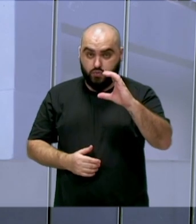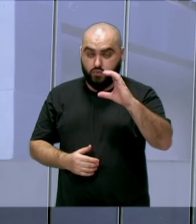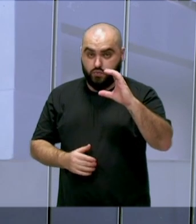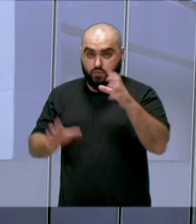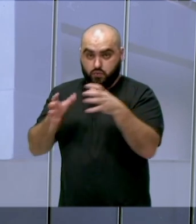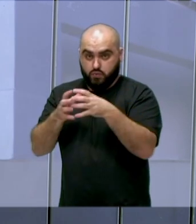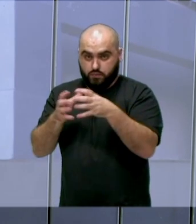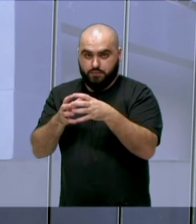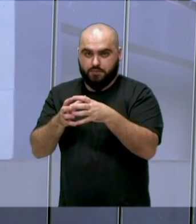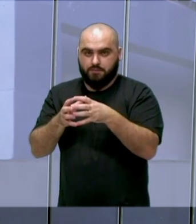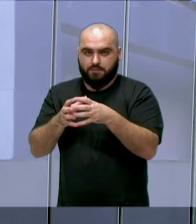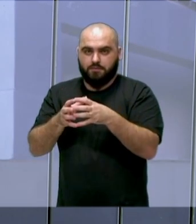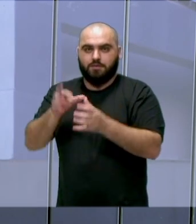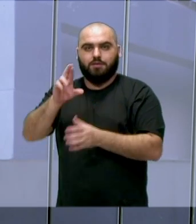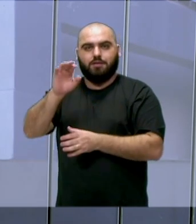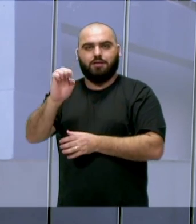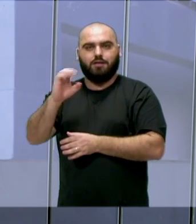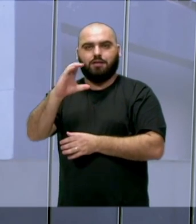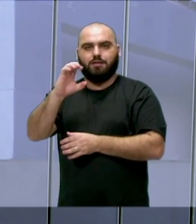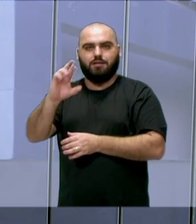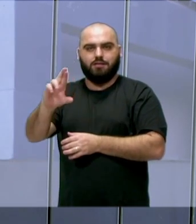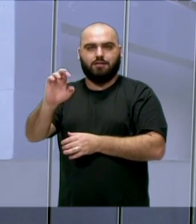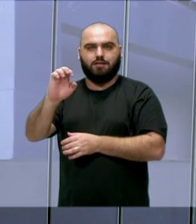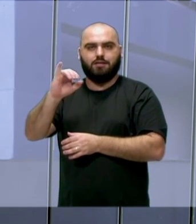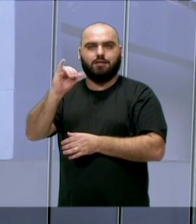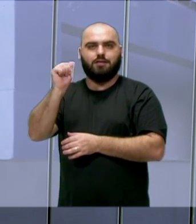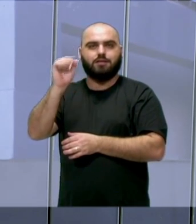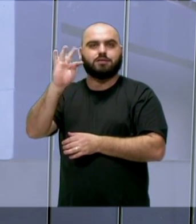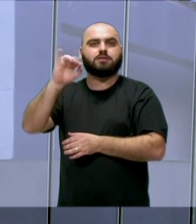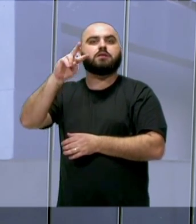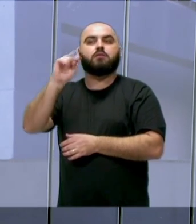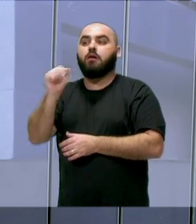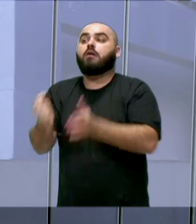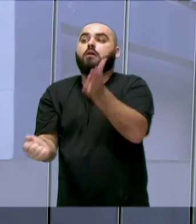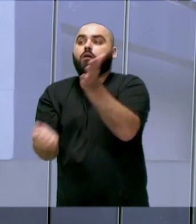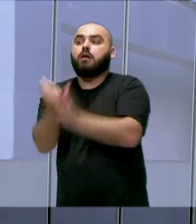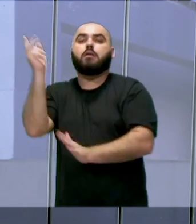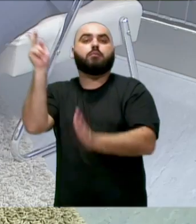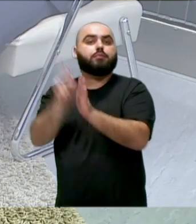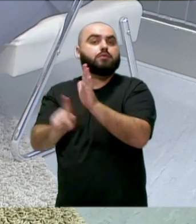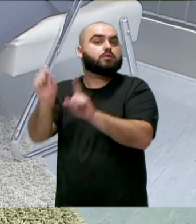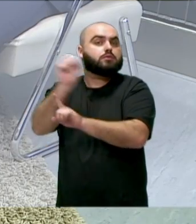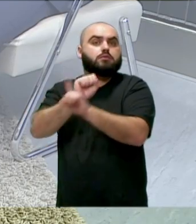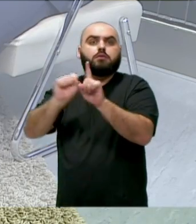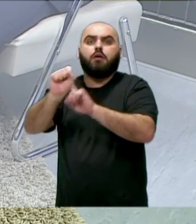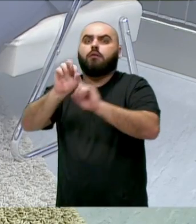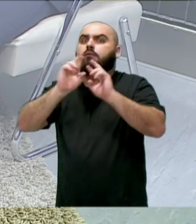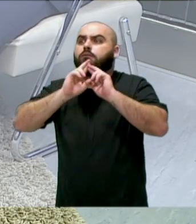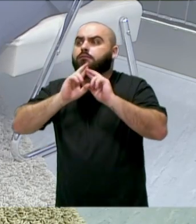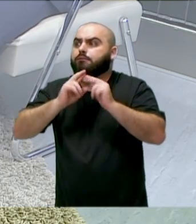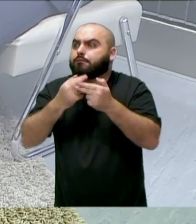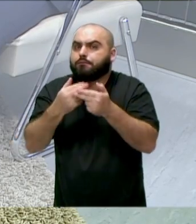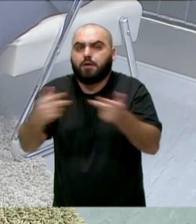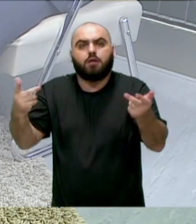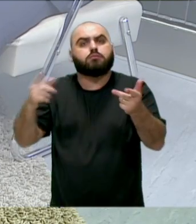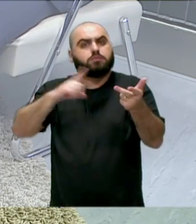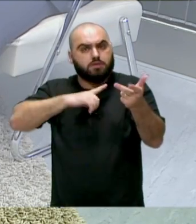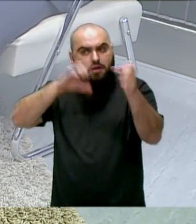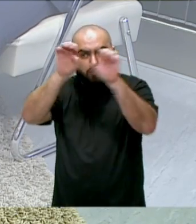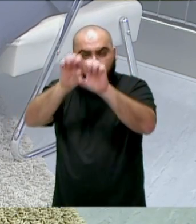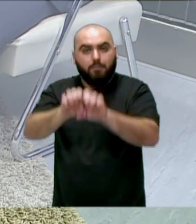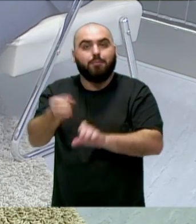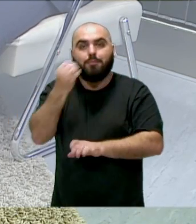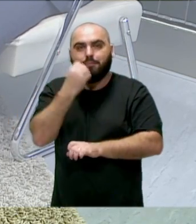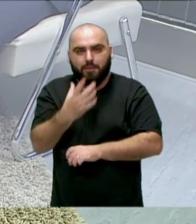não social como recreativa, eles também fazem grandes projetos sociais, né? Tem uma estrutura muito boa, então além